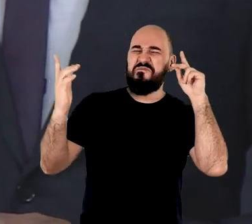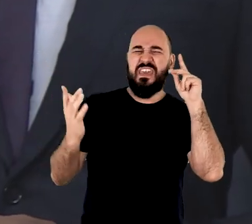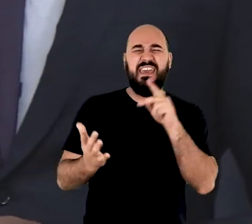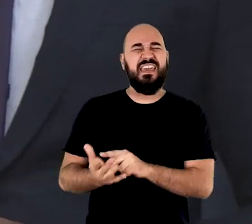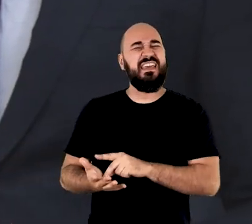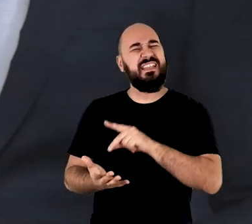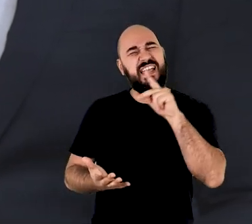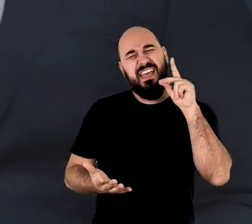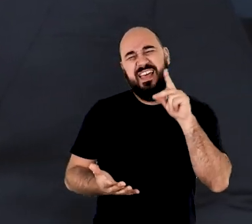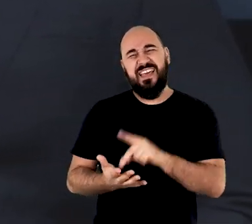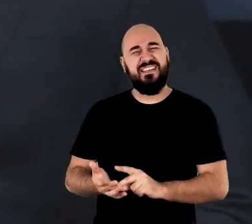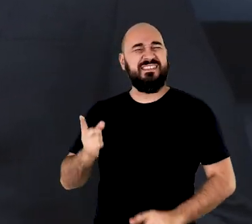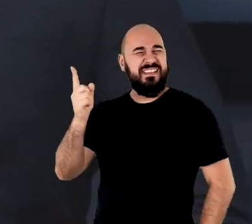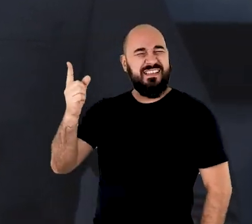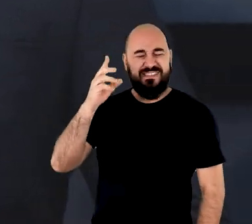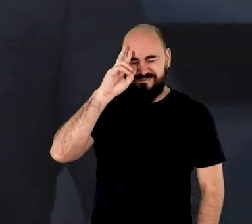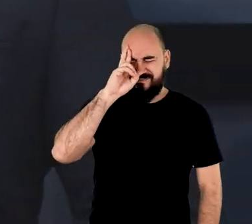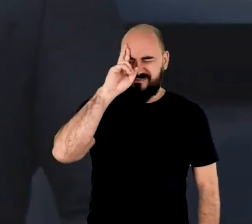és